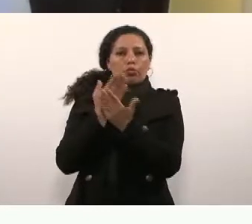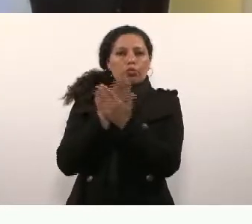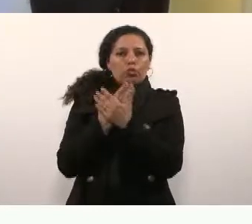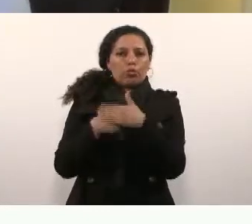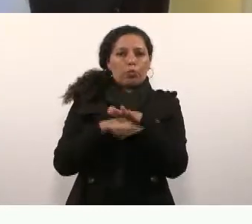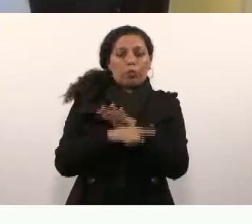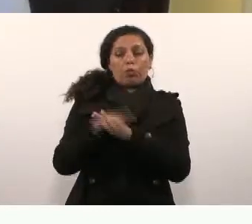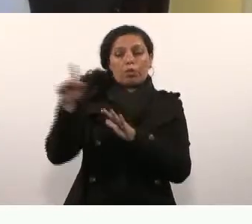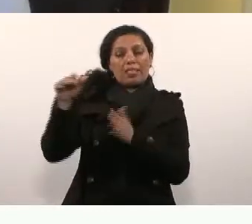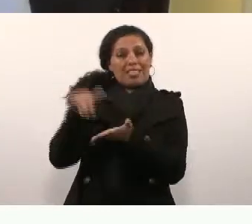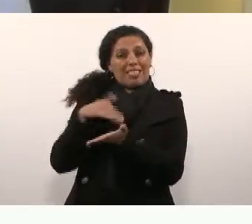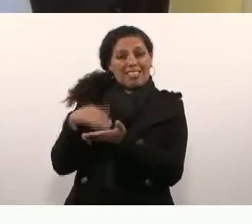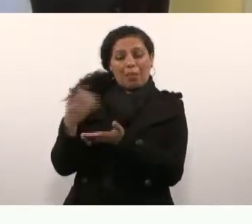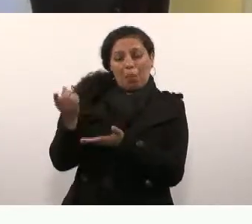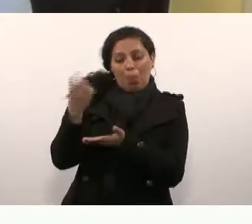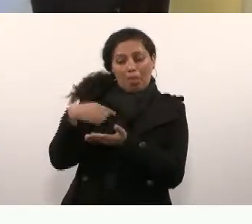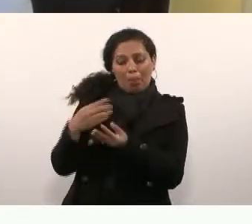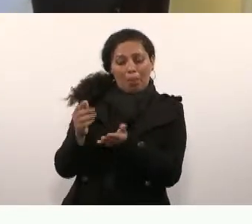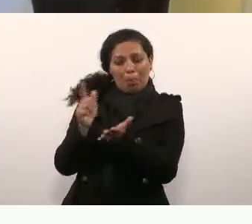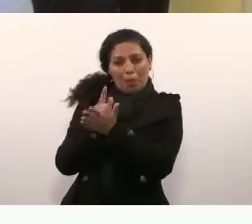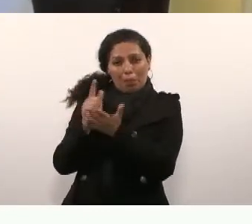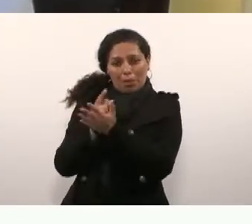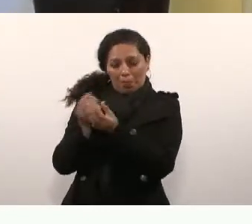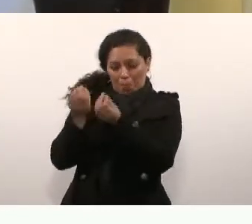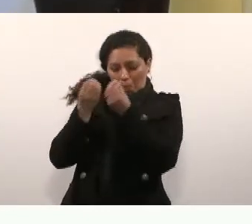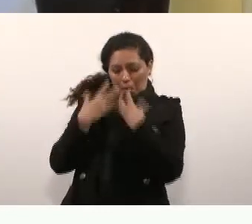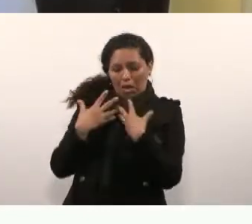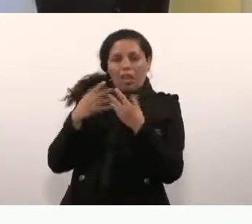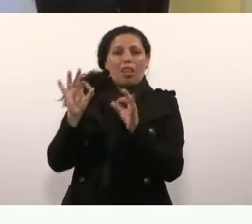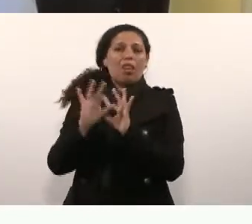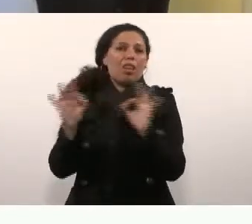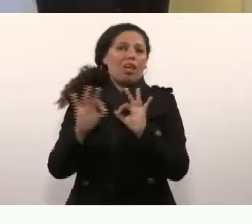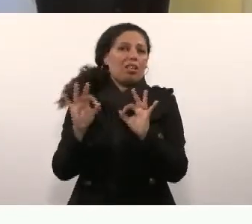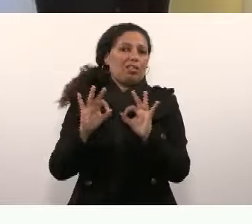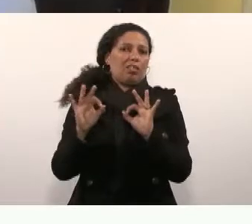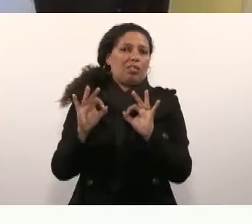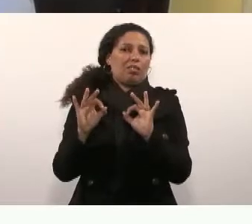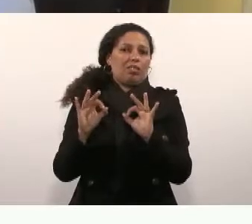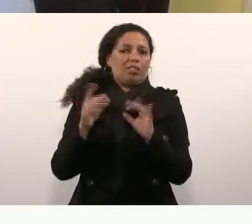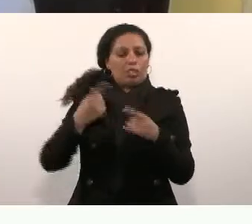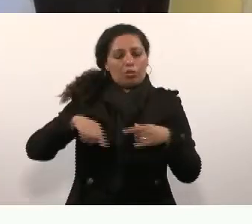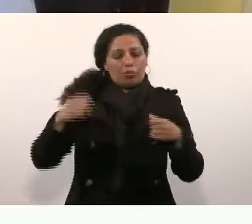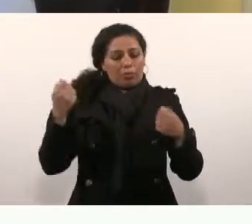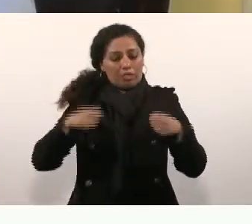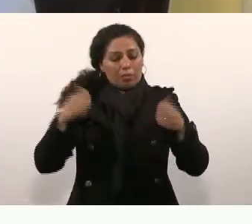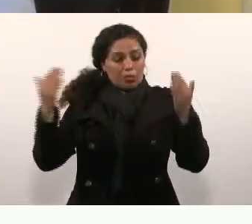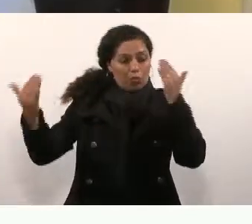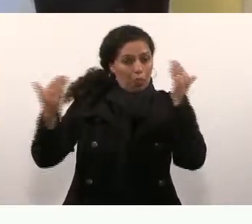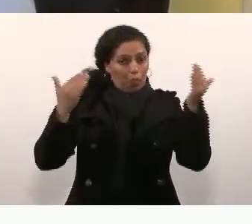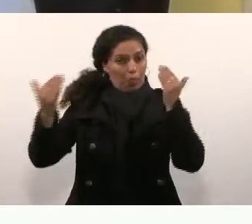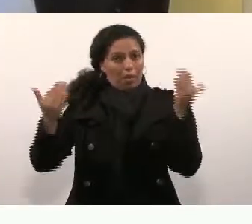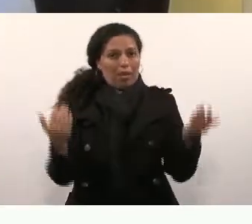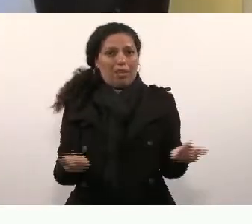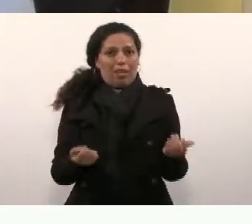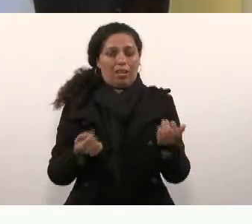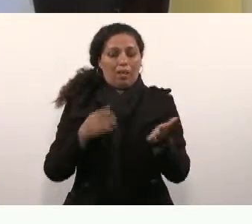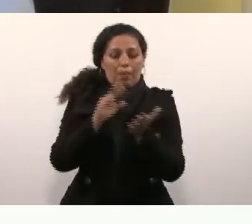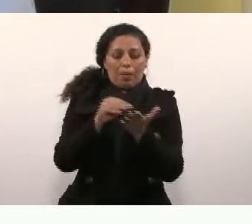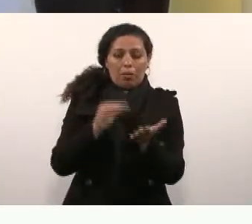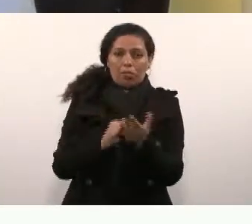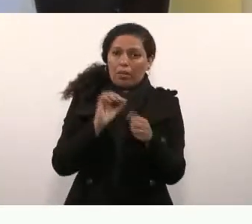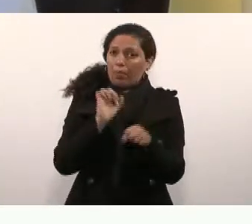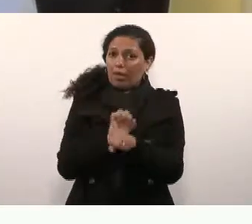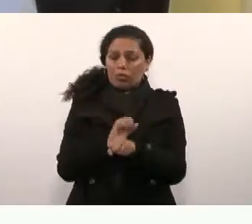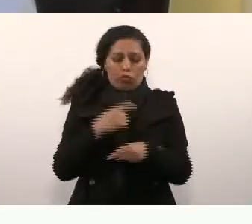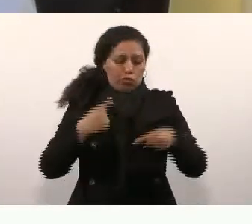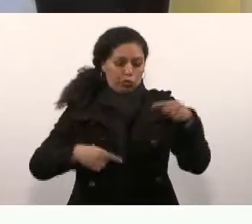não enviou esse estudo comparativo. Então a gente está com essa pauta importante travada, sem poder